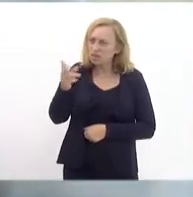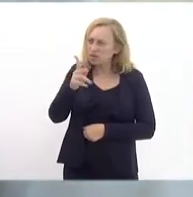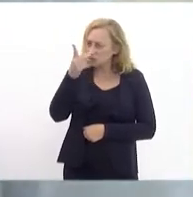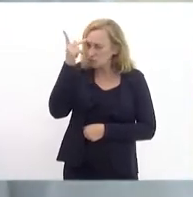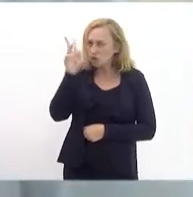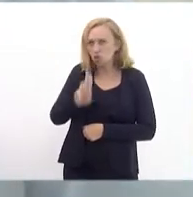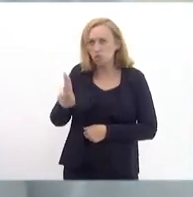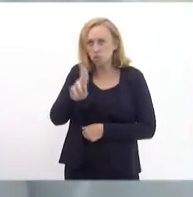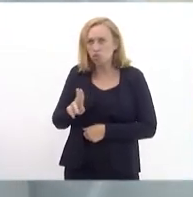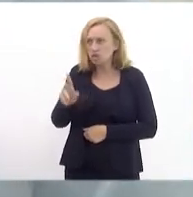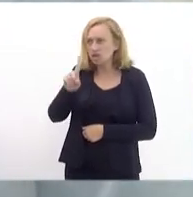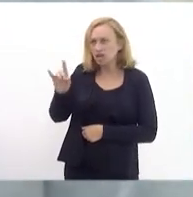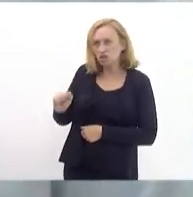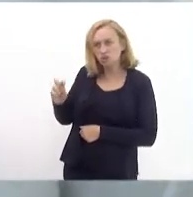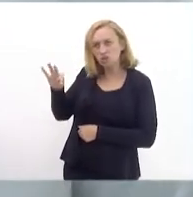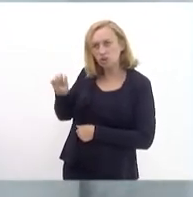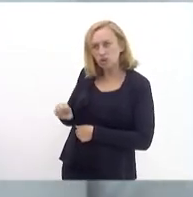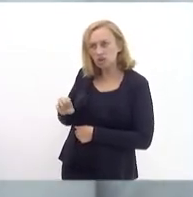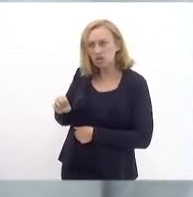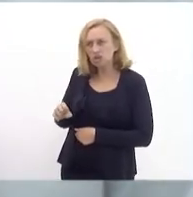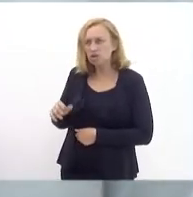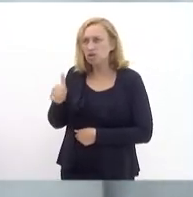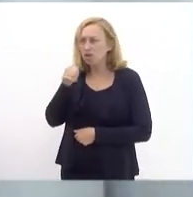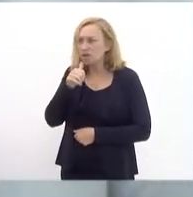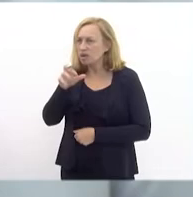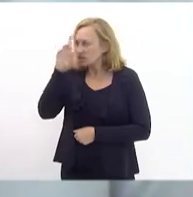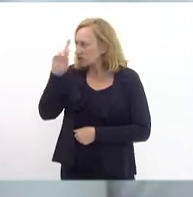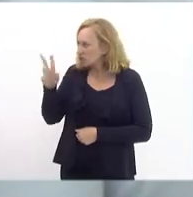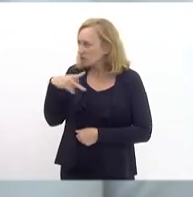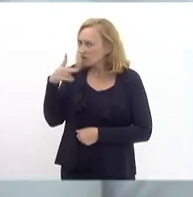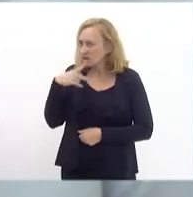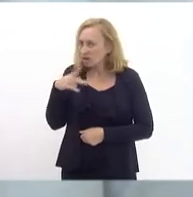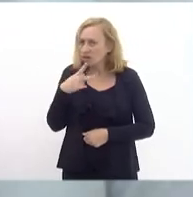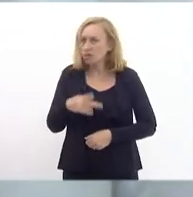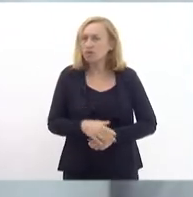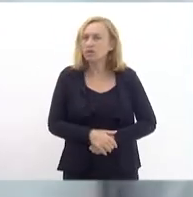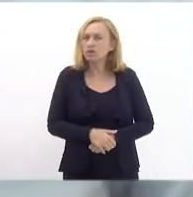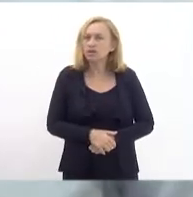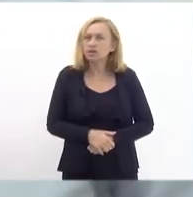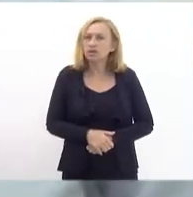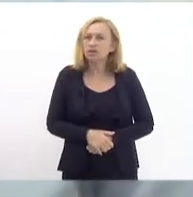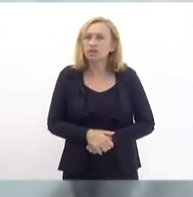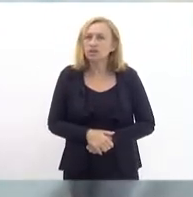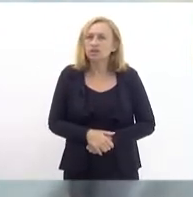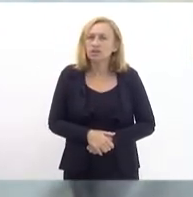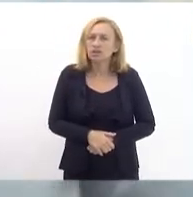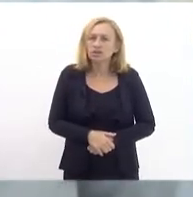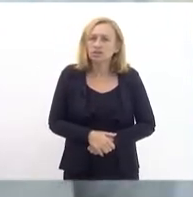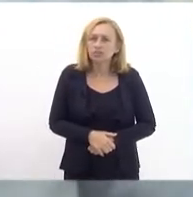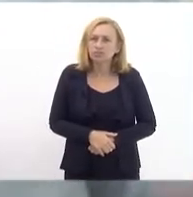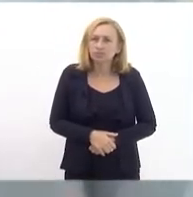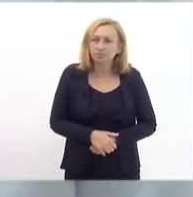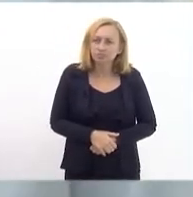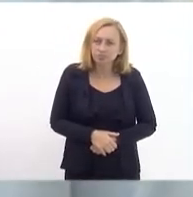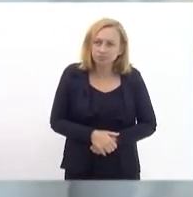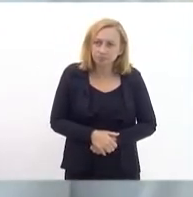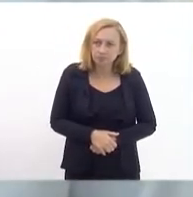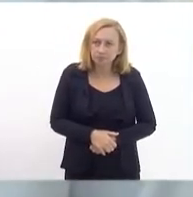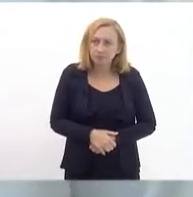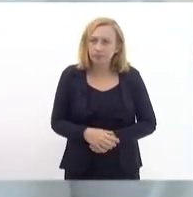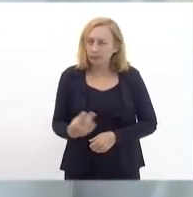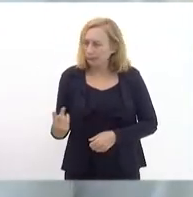Oeste, como Vossa Excelência é uma combatente defensora, deputada Lucinha, nem o extra tem. Agora, o